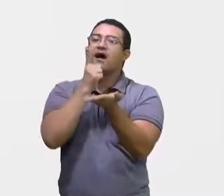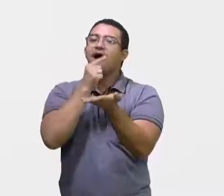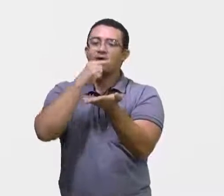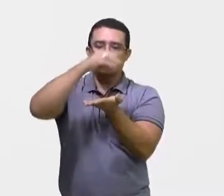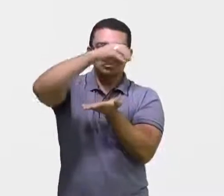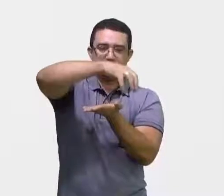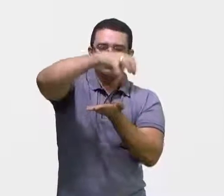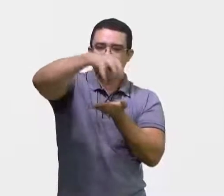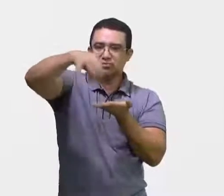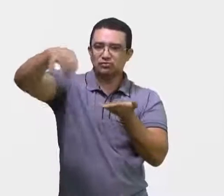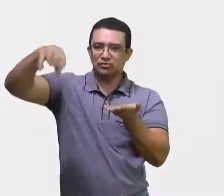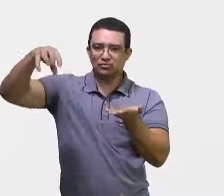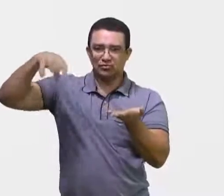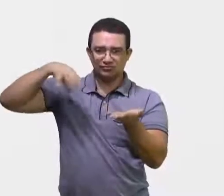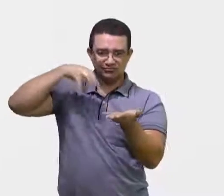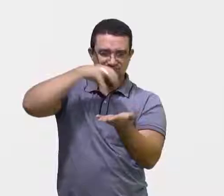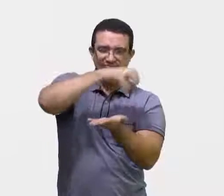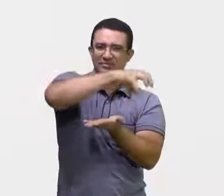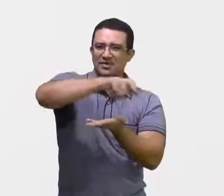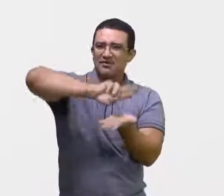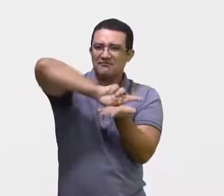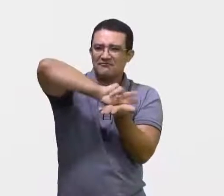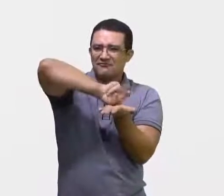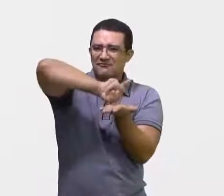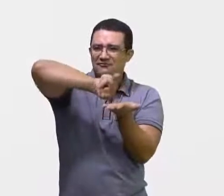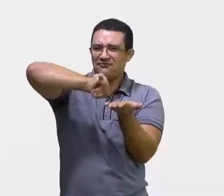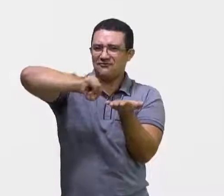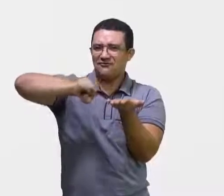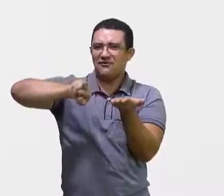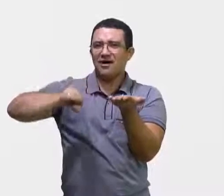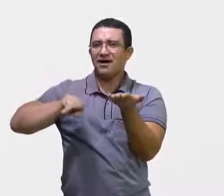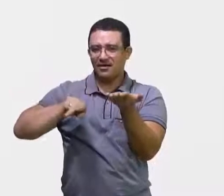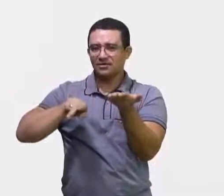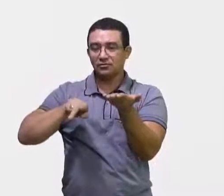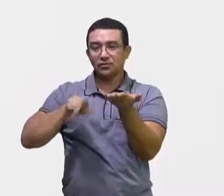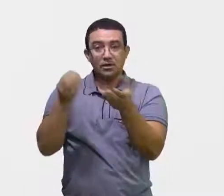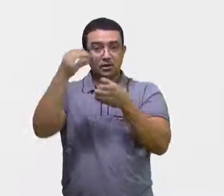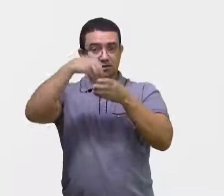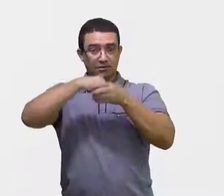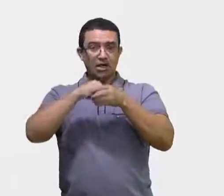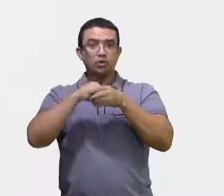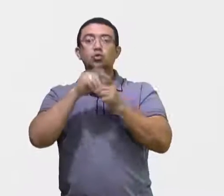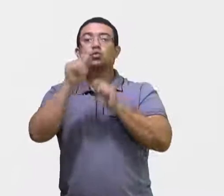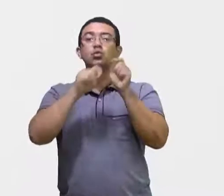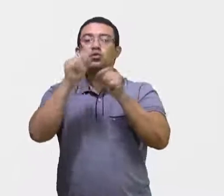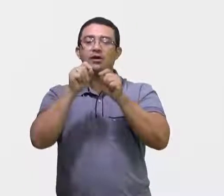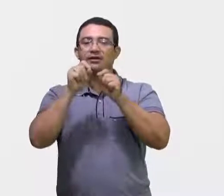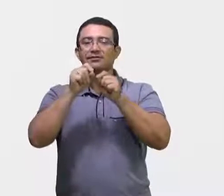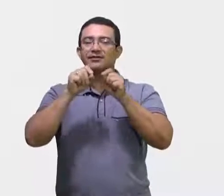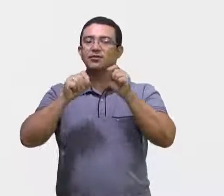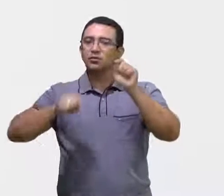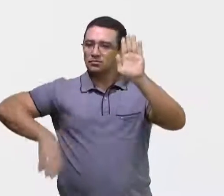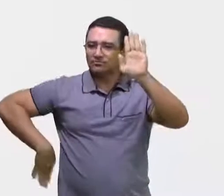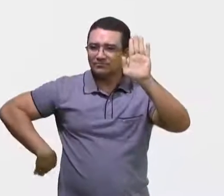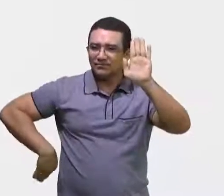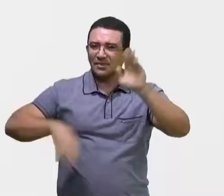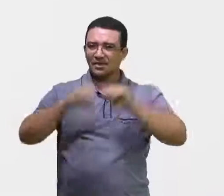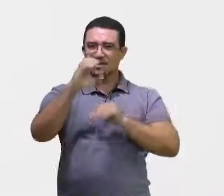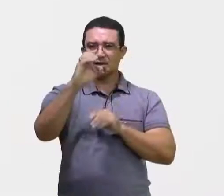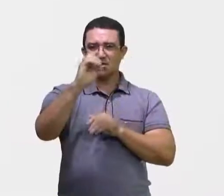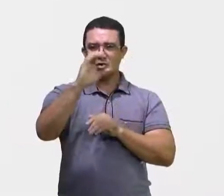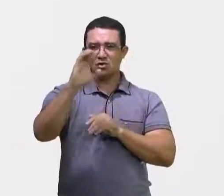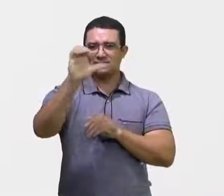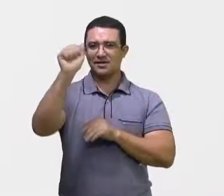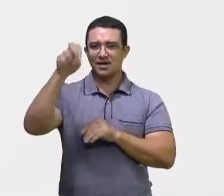1.196 ilhas, olha só que curioso, né? Espalhadas pelo Oceano Índico, sendo